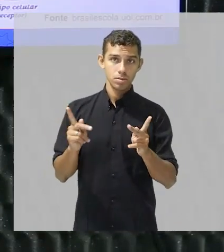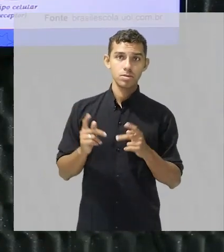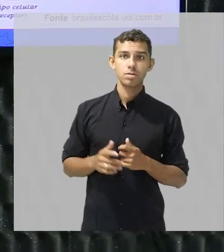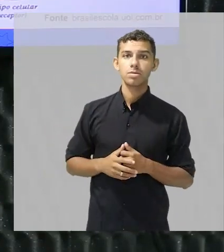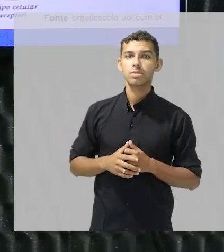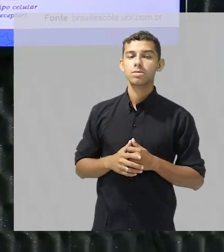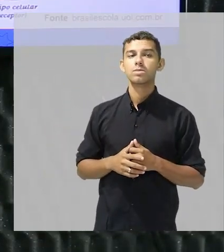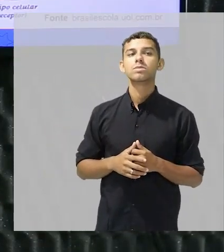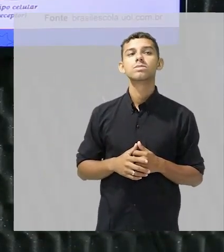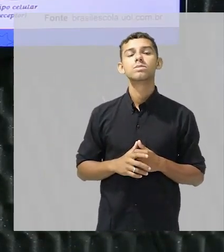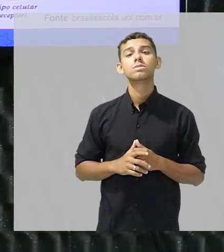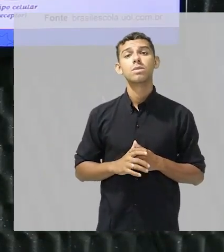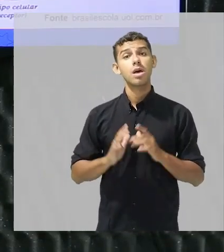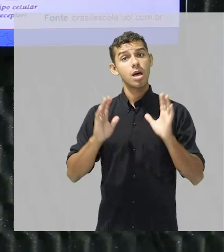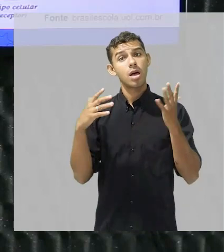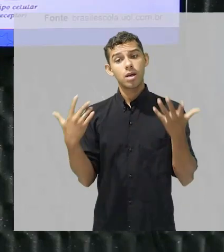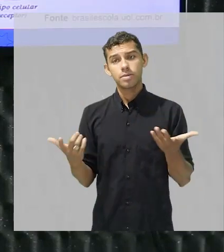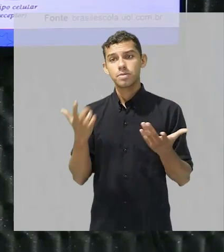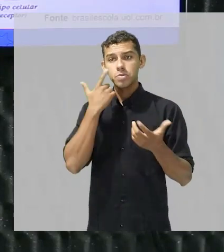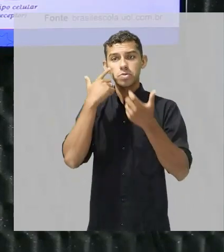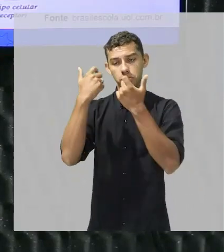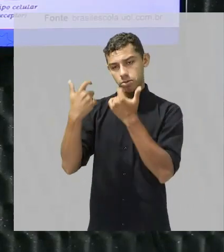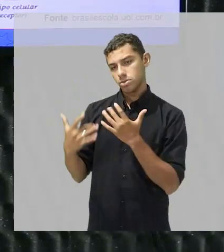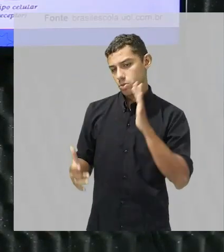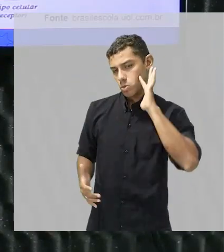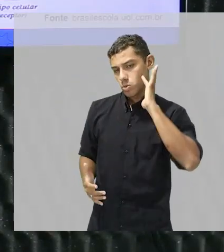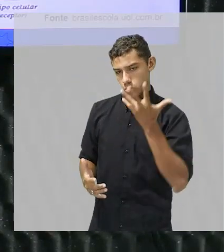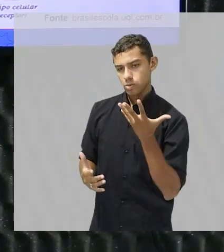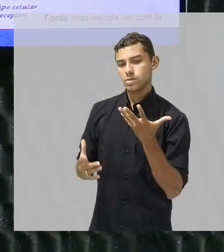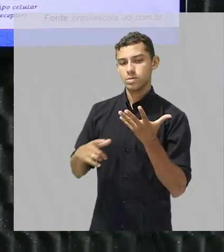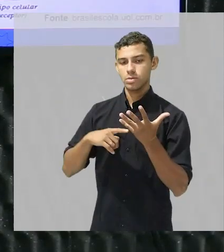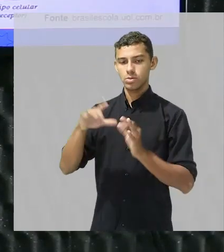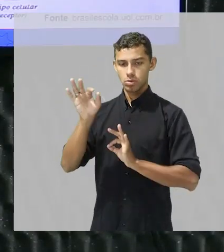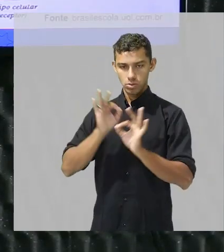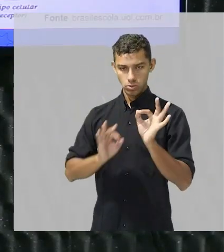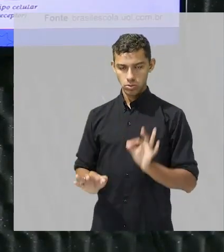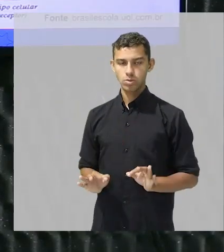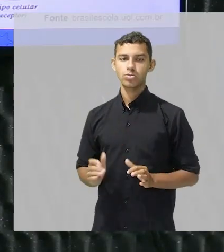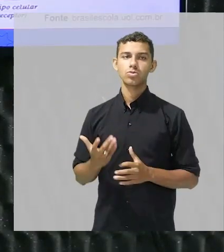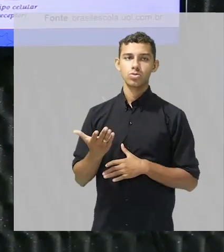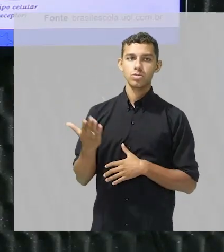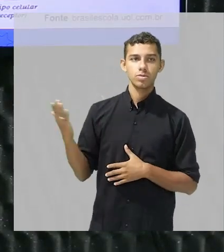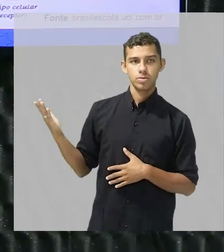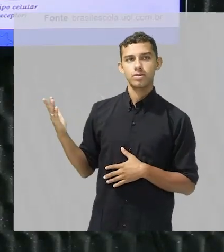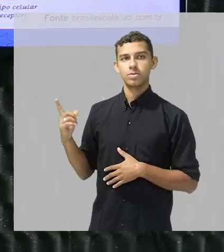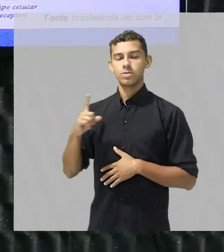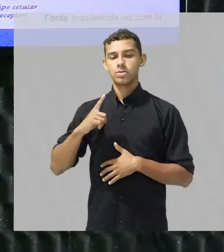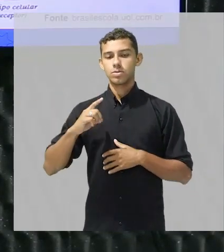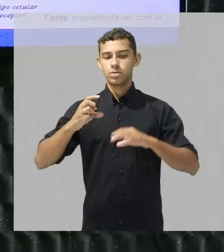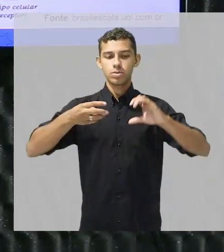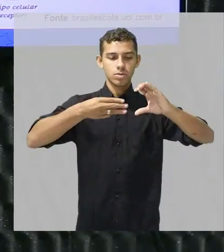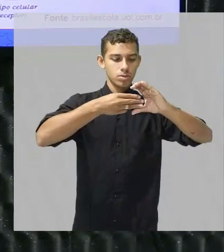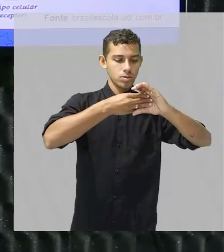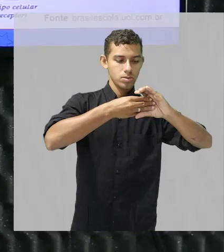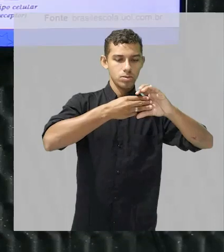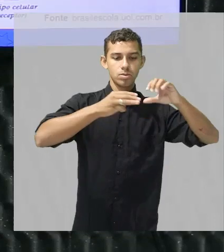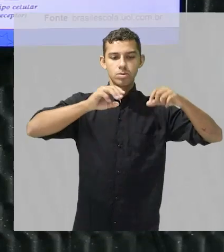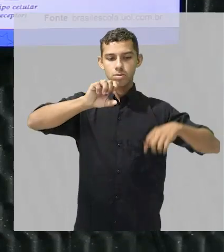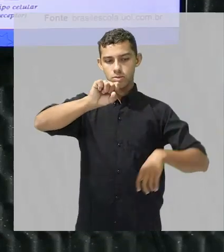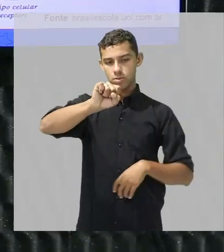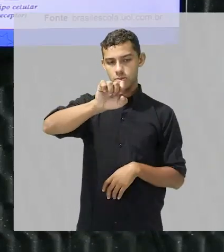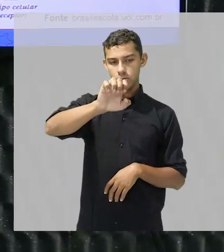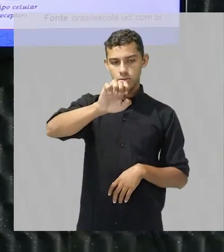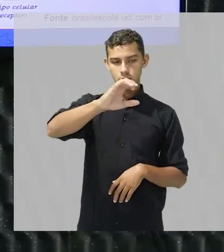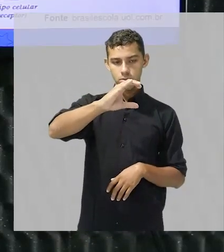pessoal? Então, é basicamente isso que acontece no controle hormonal. Uma célula secretora presente